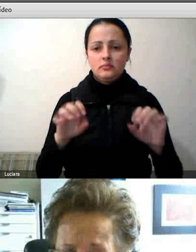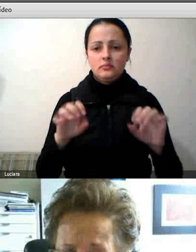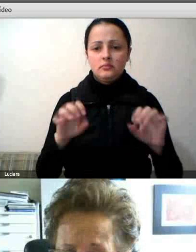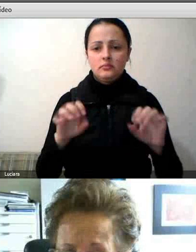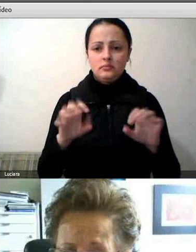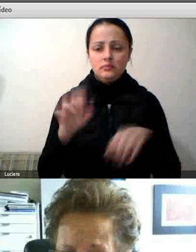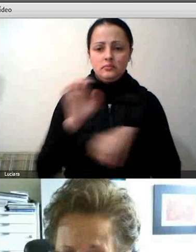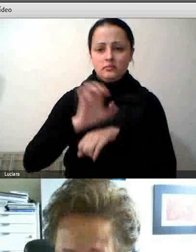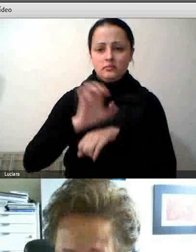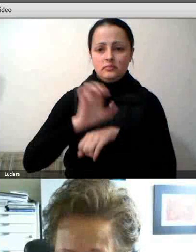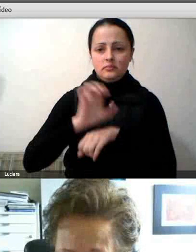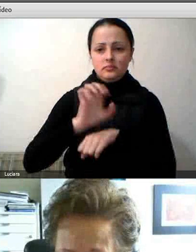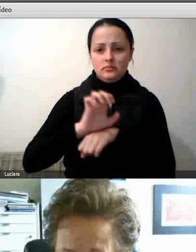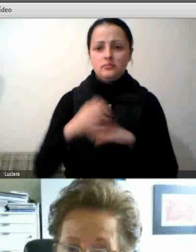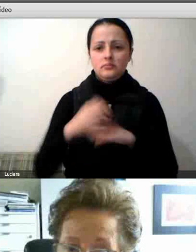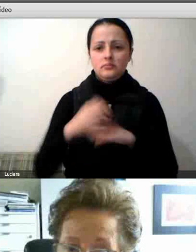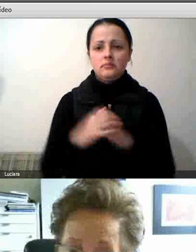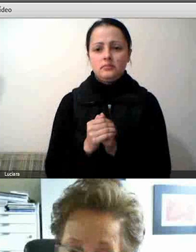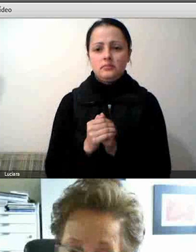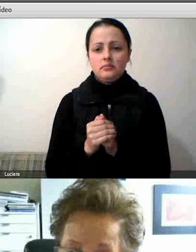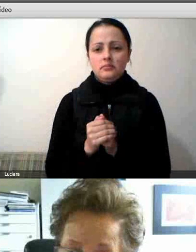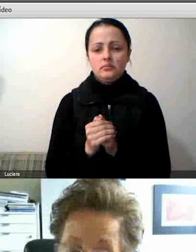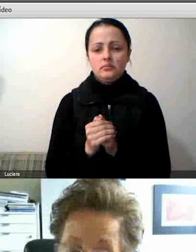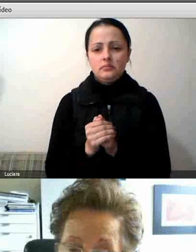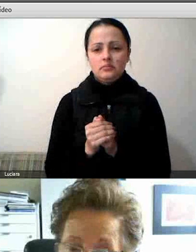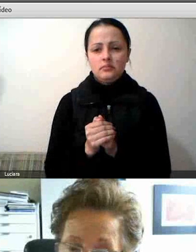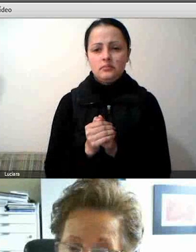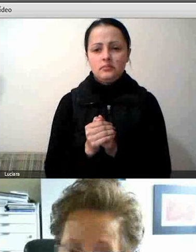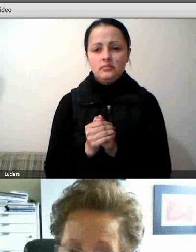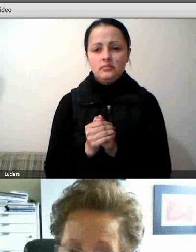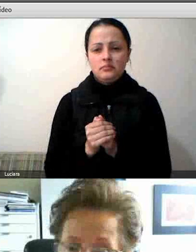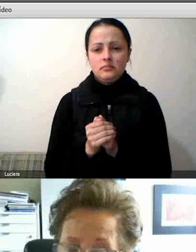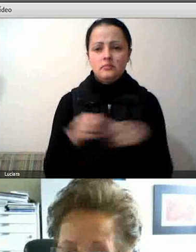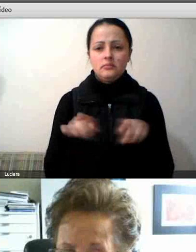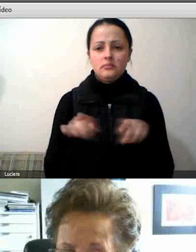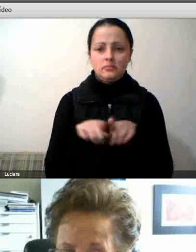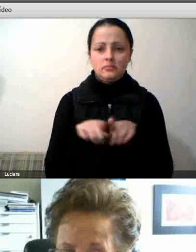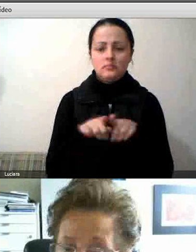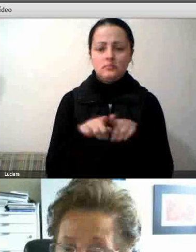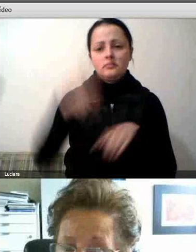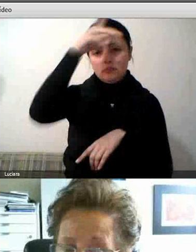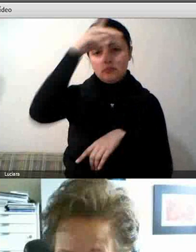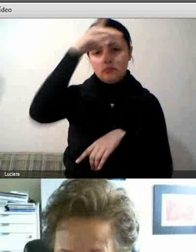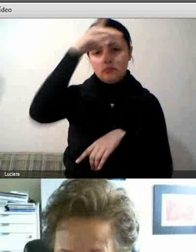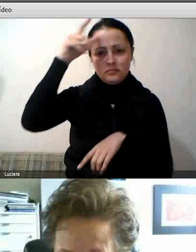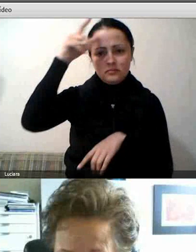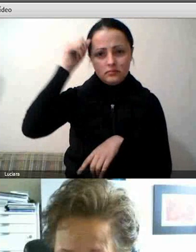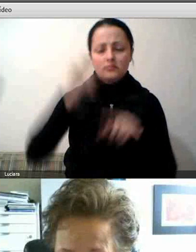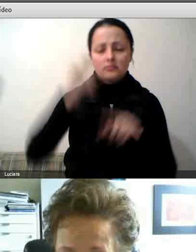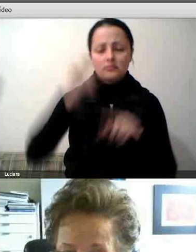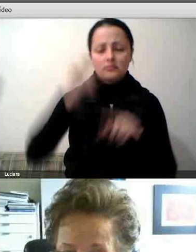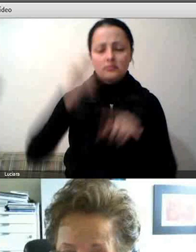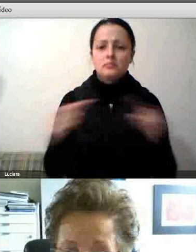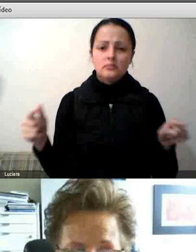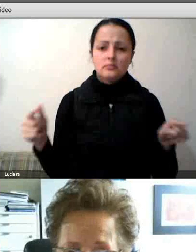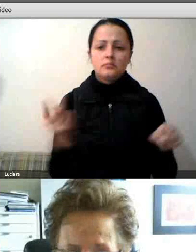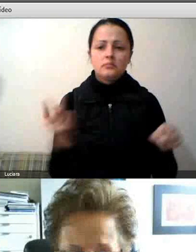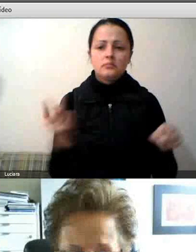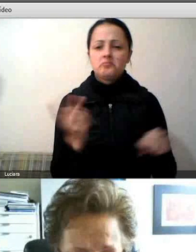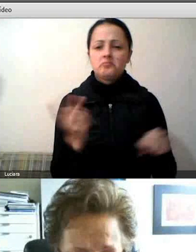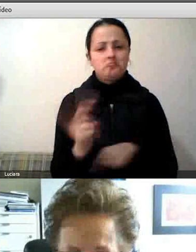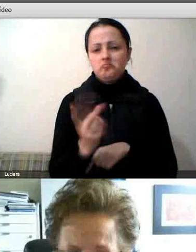de Tecnologia Educacional Estadual, e NTM é Núcleo de Tecnologia Educacional Municipal. Mas são